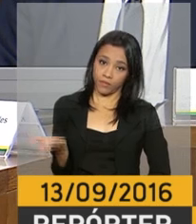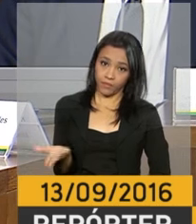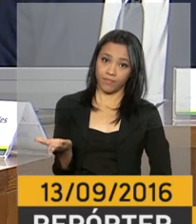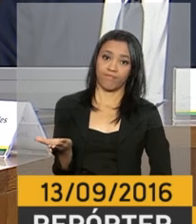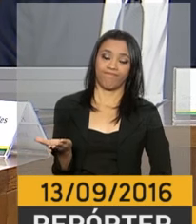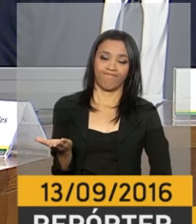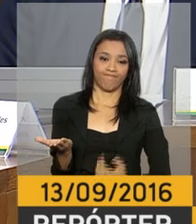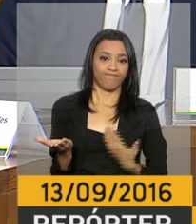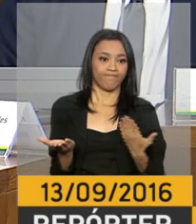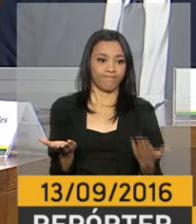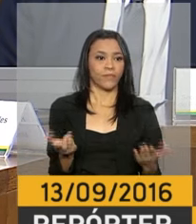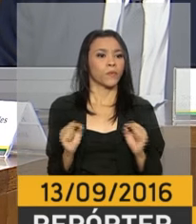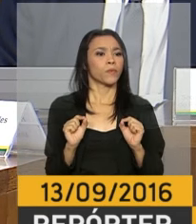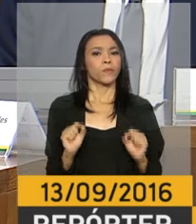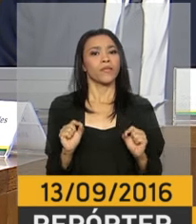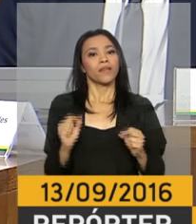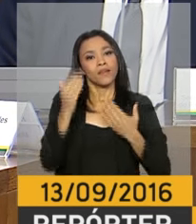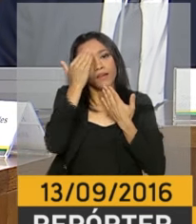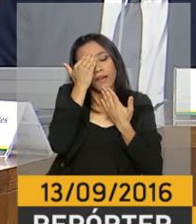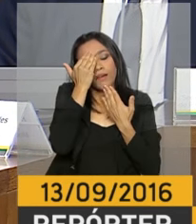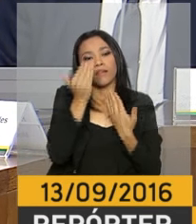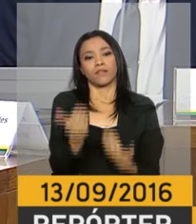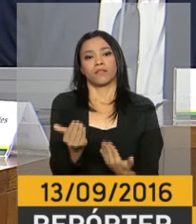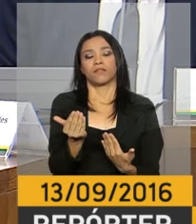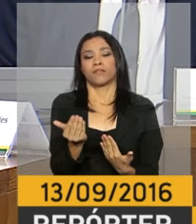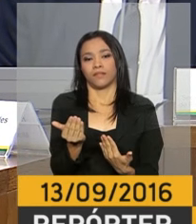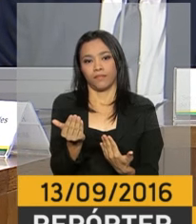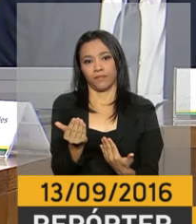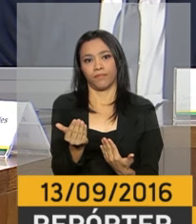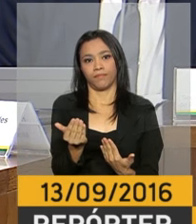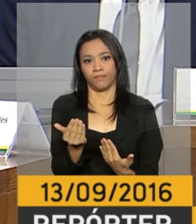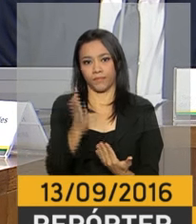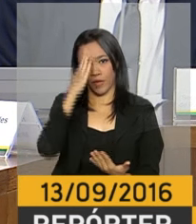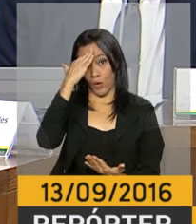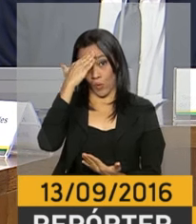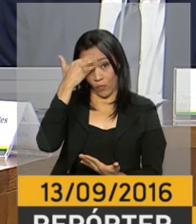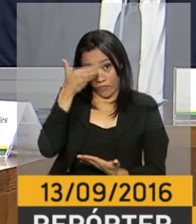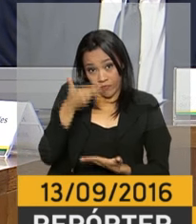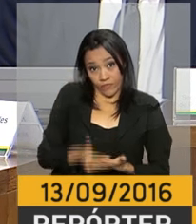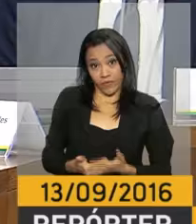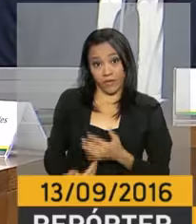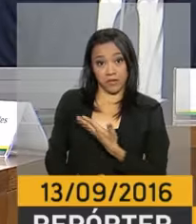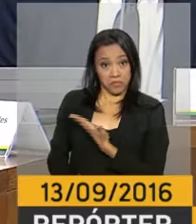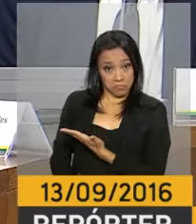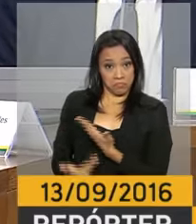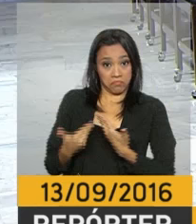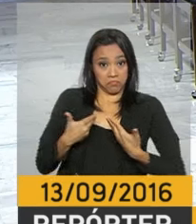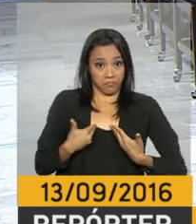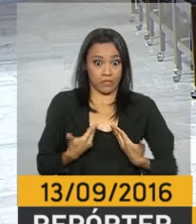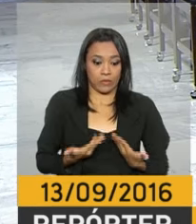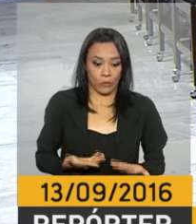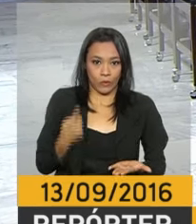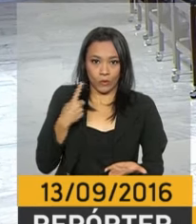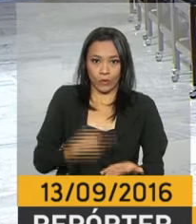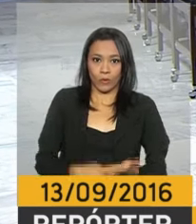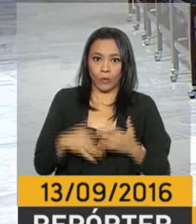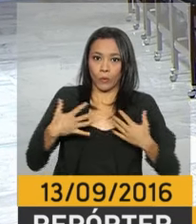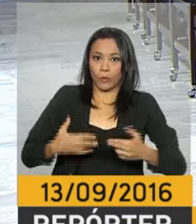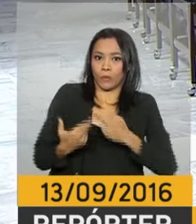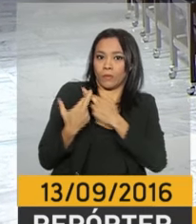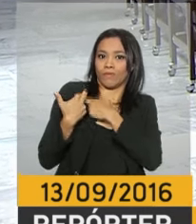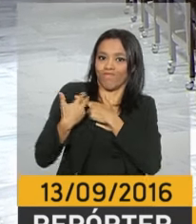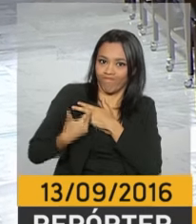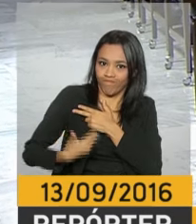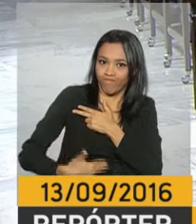permissão é para agradecer a confiança de me eh me dar essa tarefa de